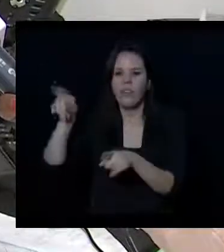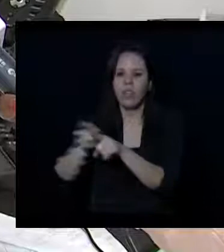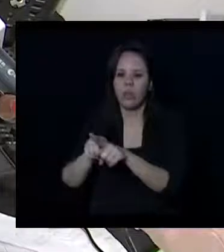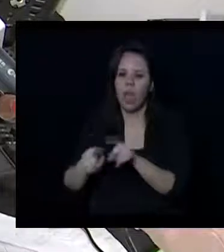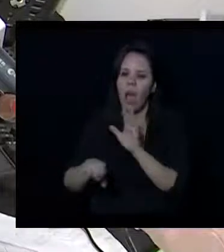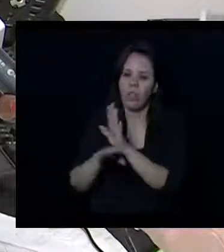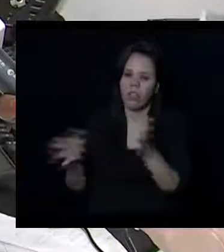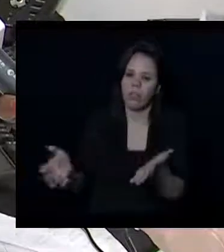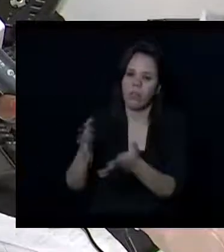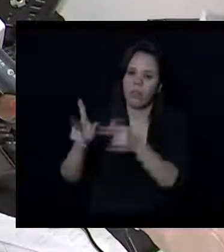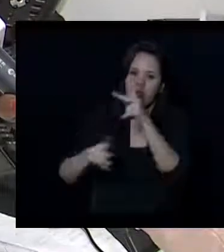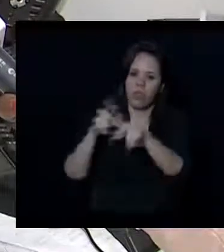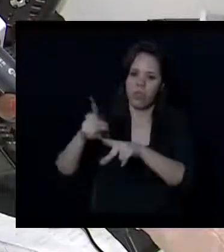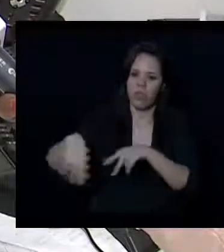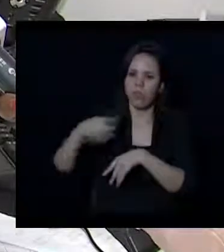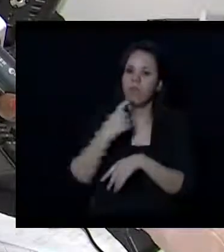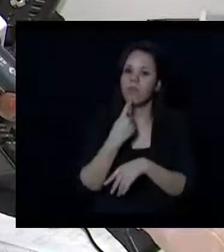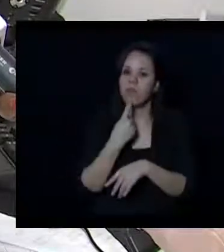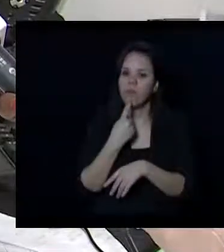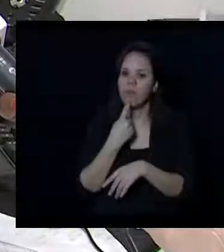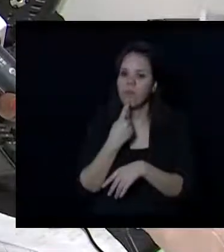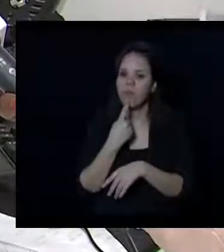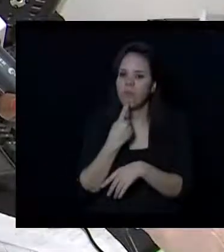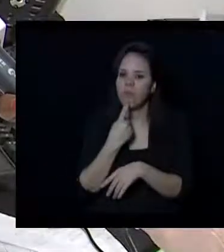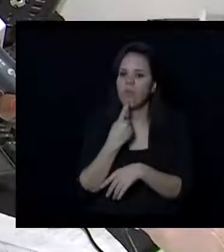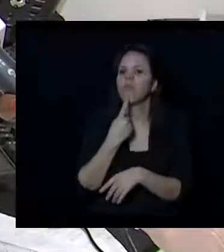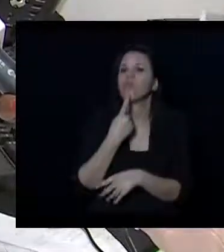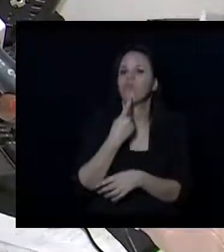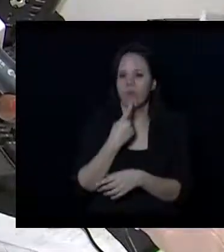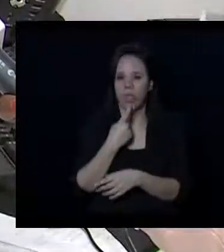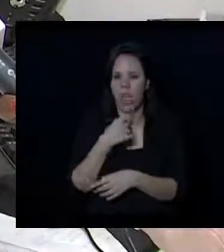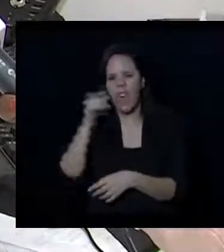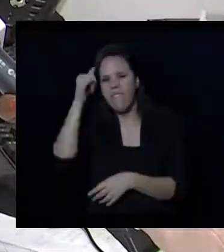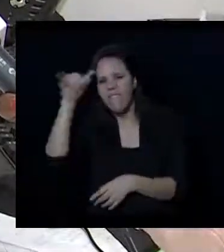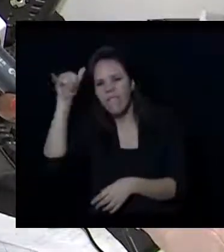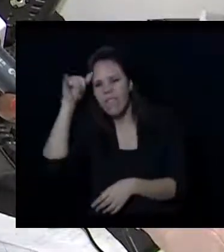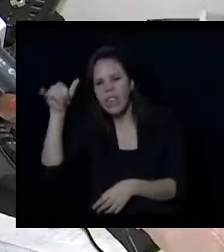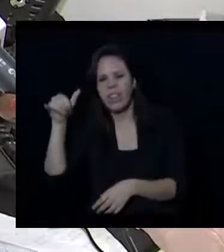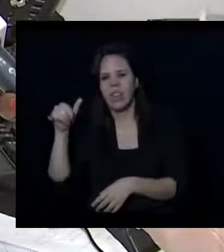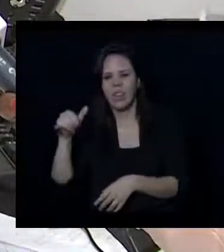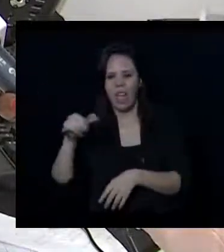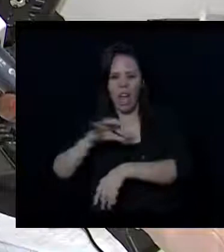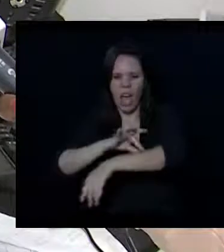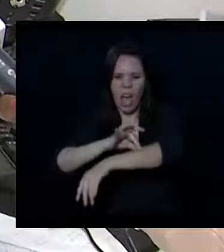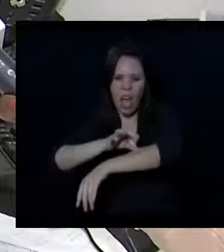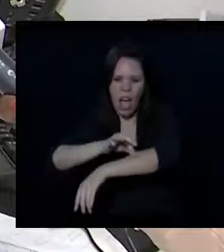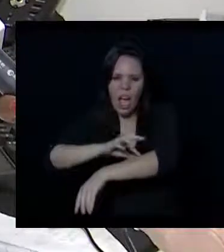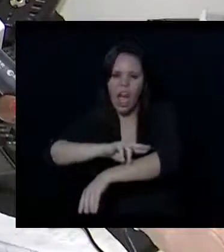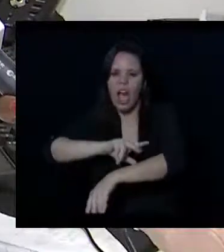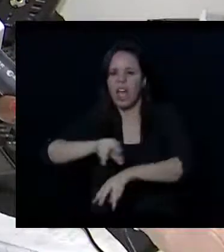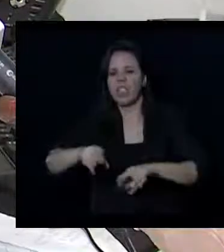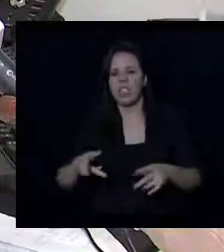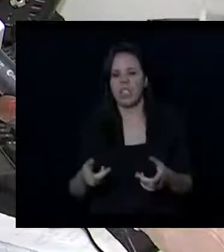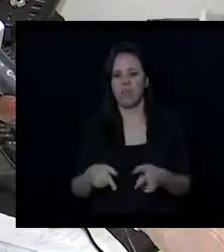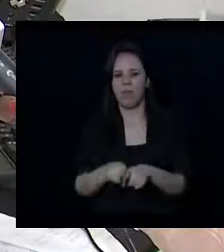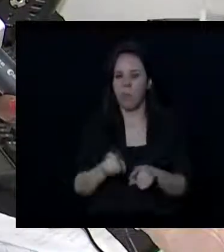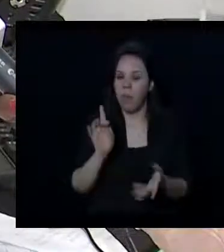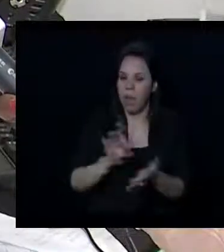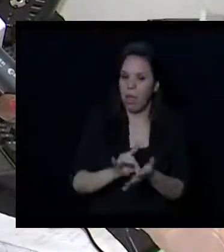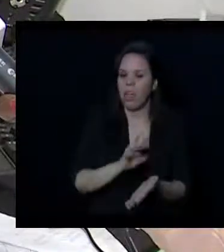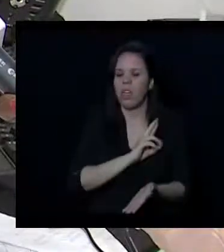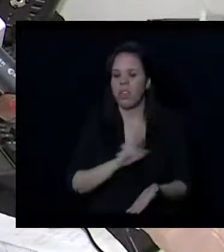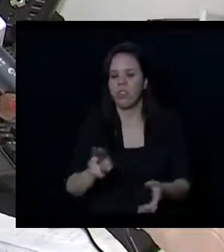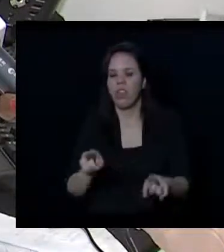população em Campinas em relação ao combate ao racismo, à discriminação religiosa. Então, acho que essa foi uma realização